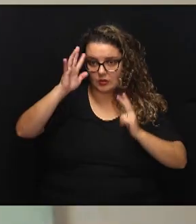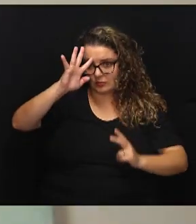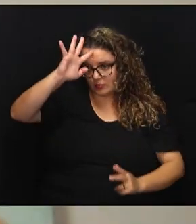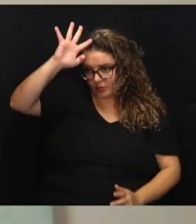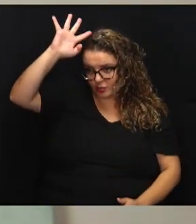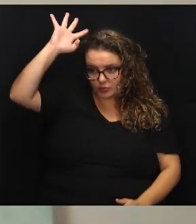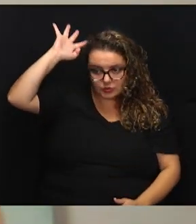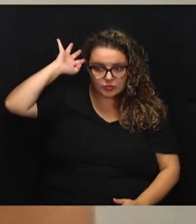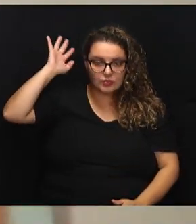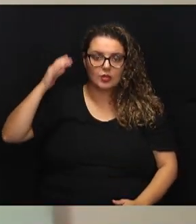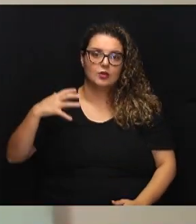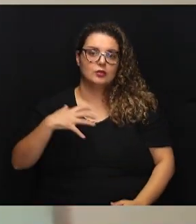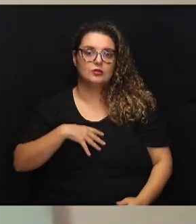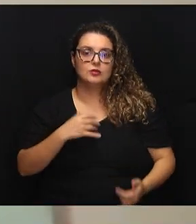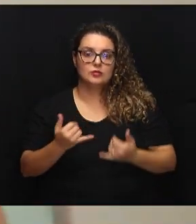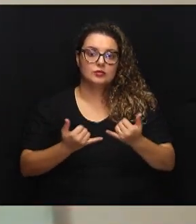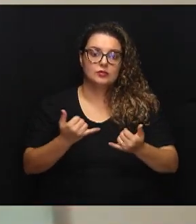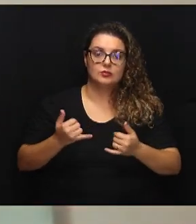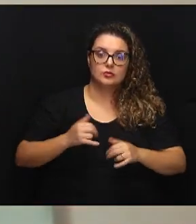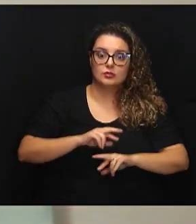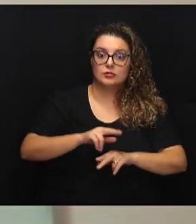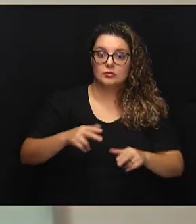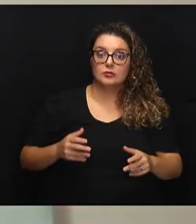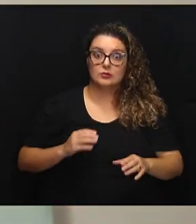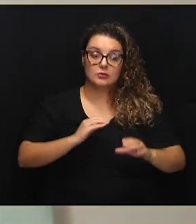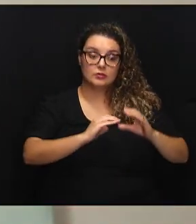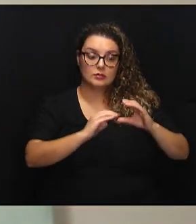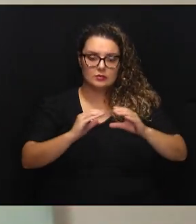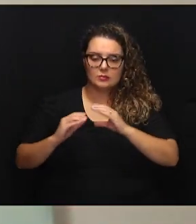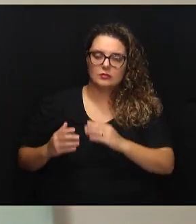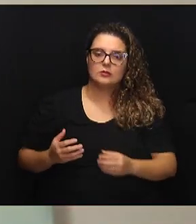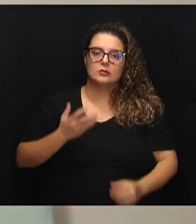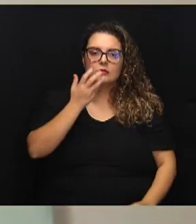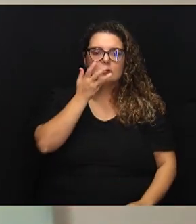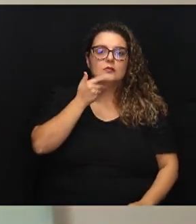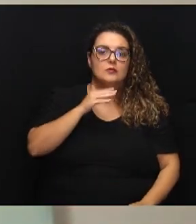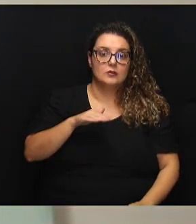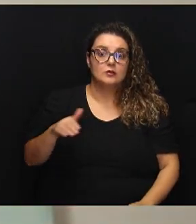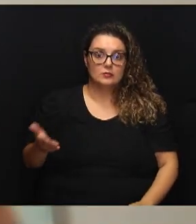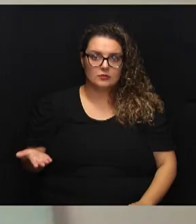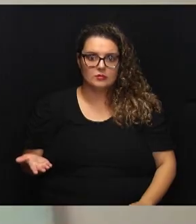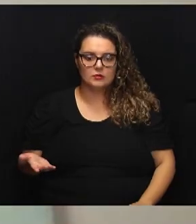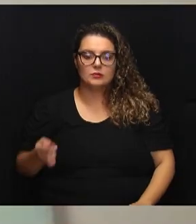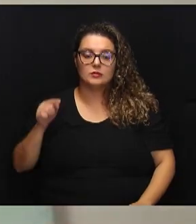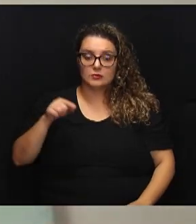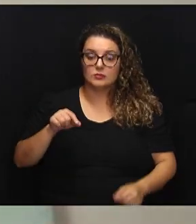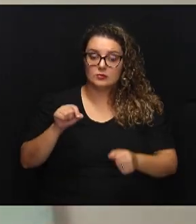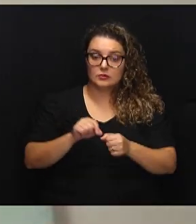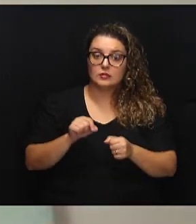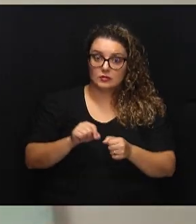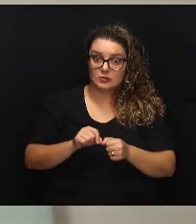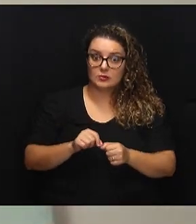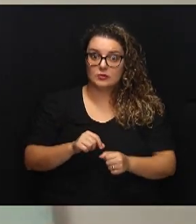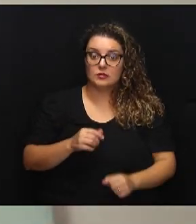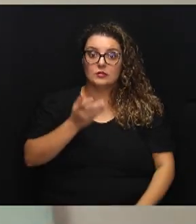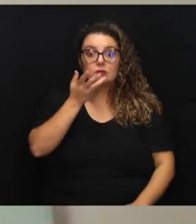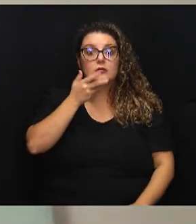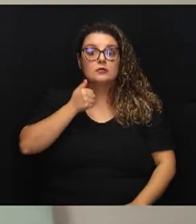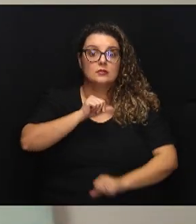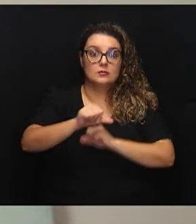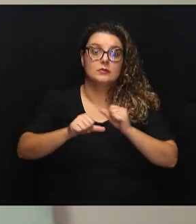forma que ele brincava, então se comunicava muito bem com a criança. E isso fez com que muitas crianças mudassem de time,